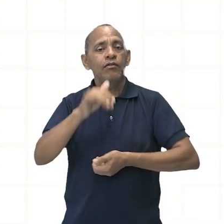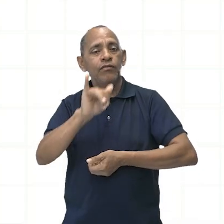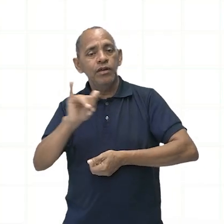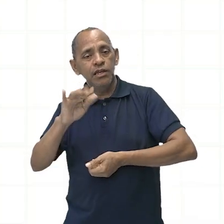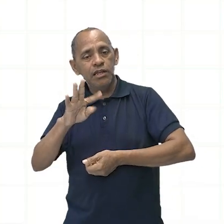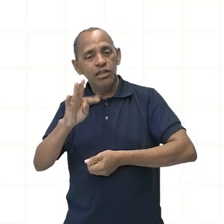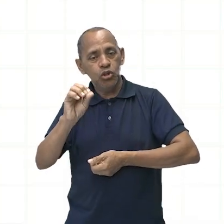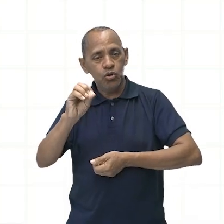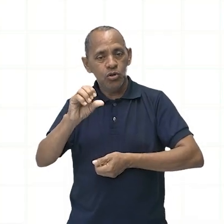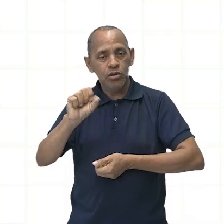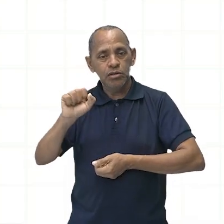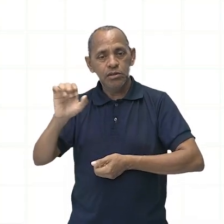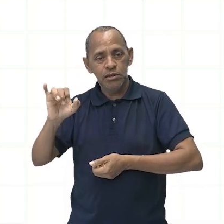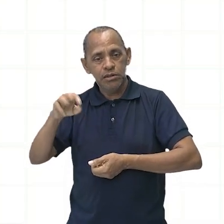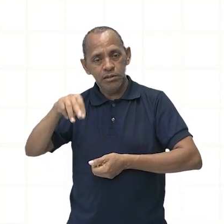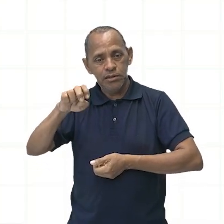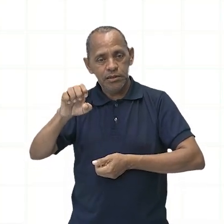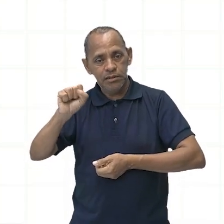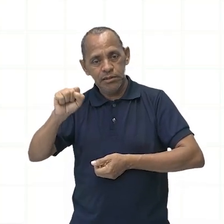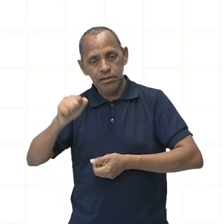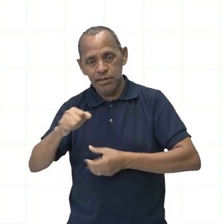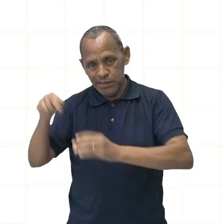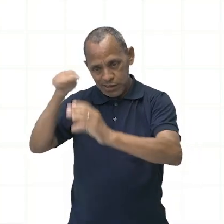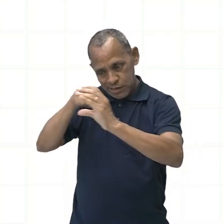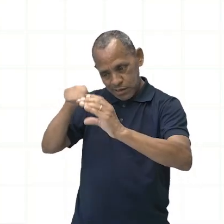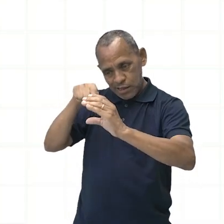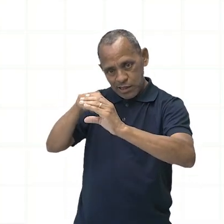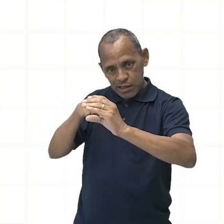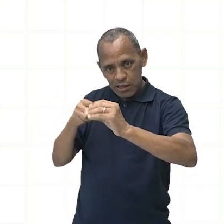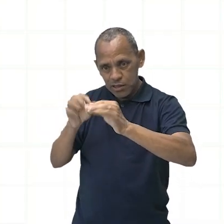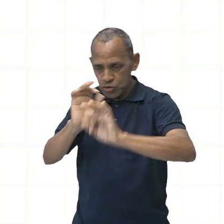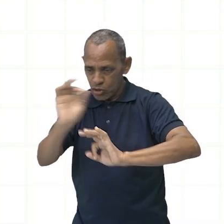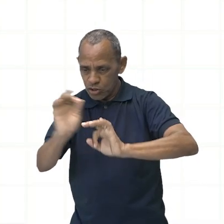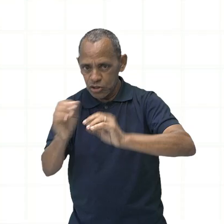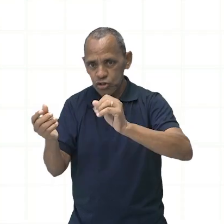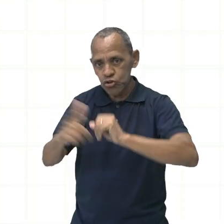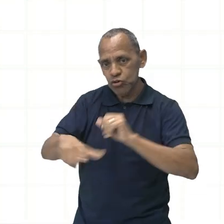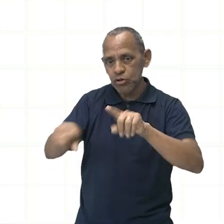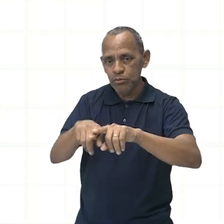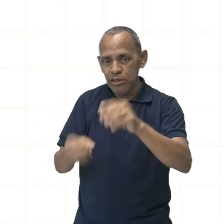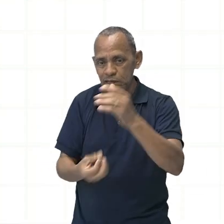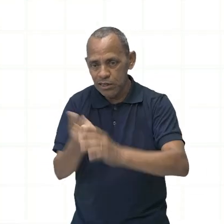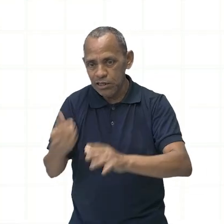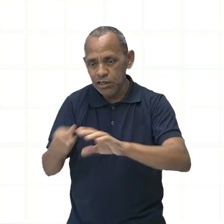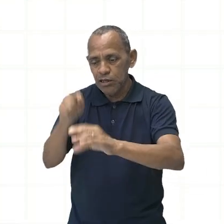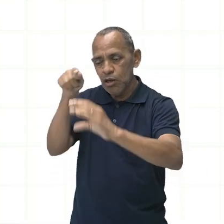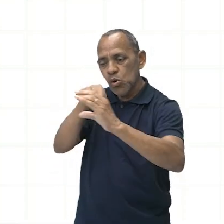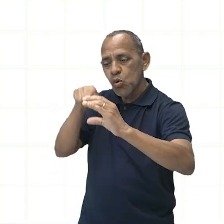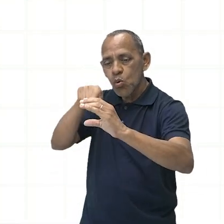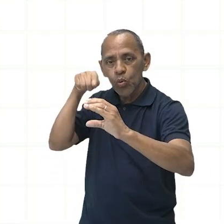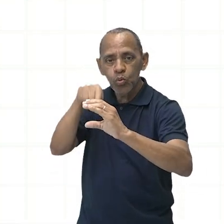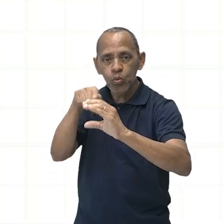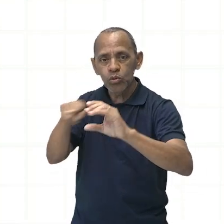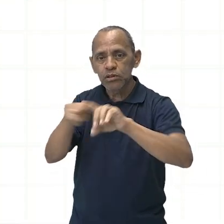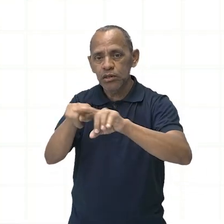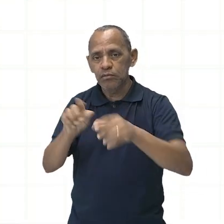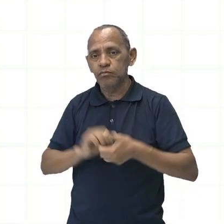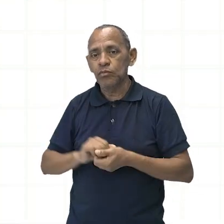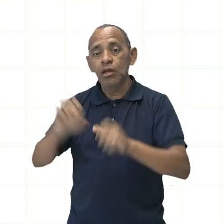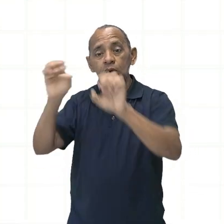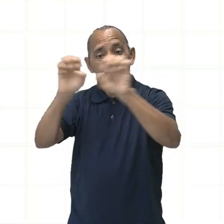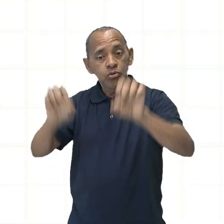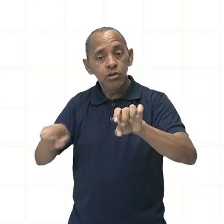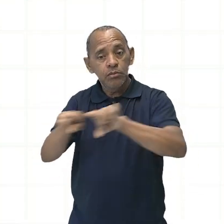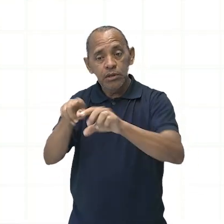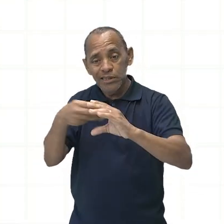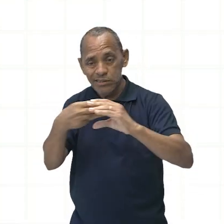se dividem, o núcleo celular se recompõe, forma-se novamente o núcleo e todas as outras estruturas da